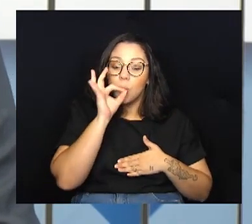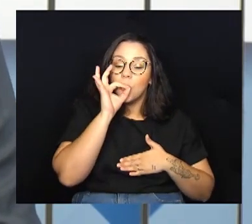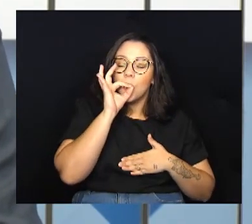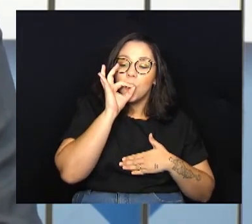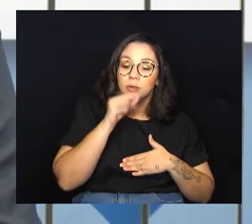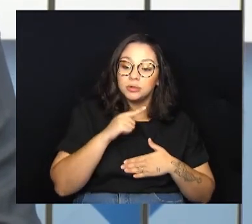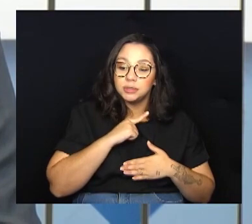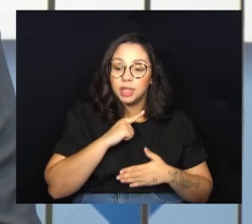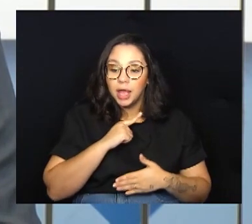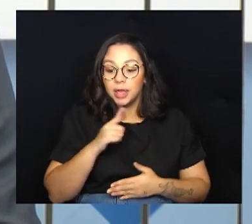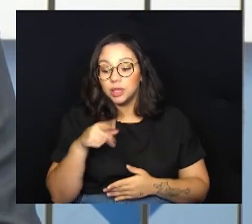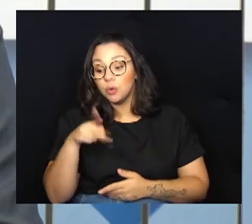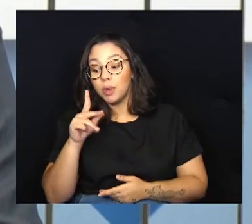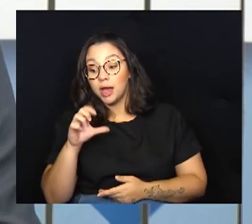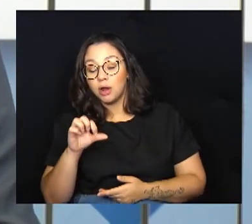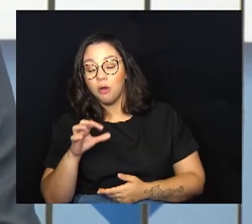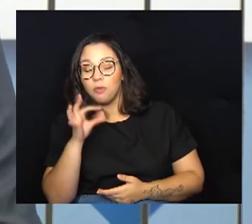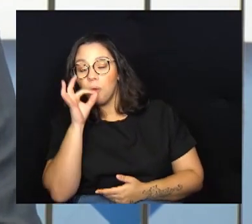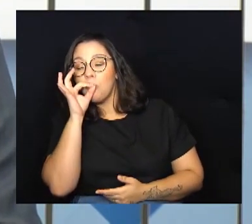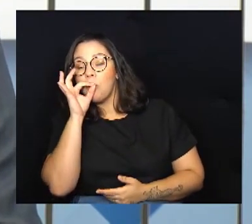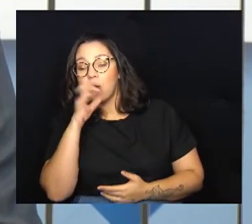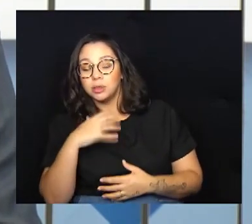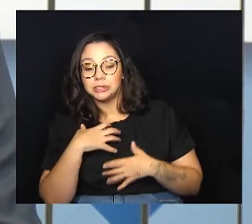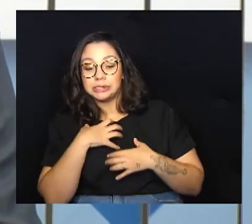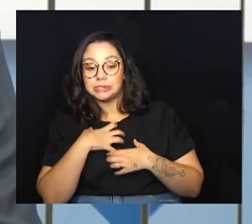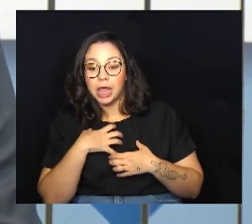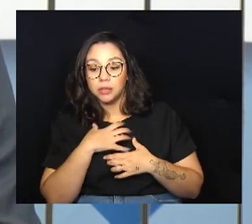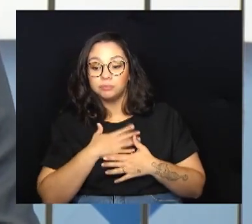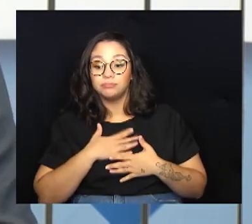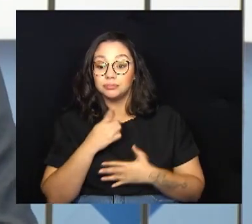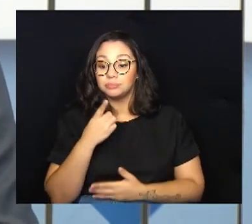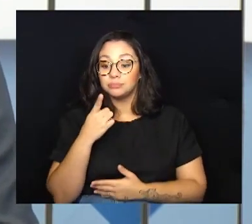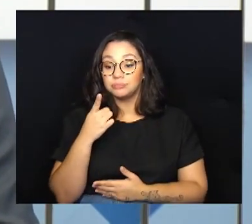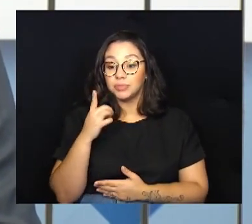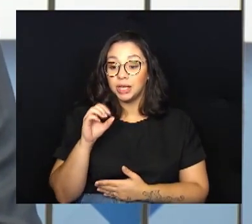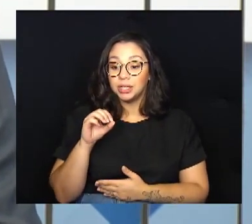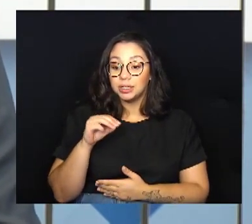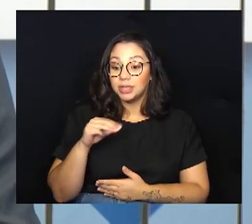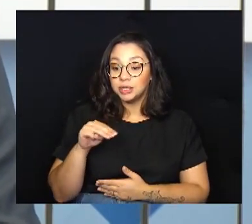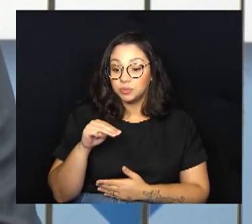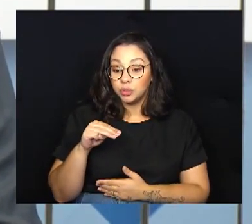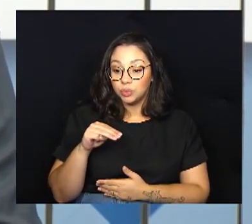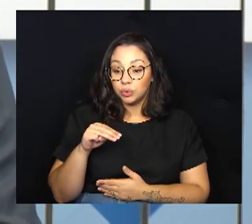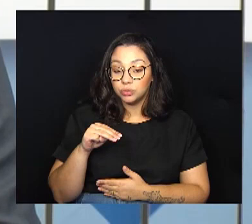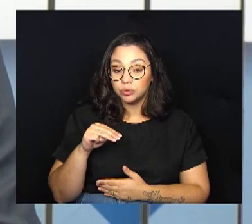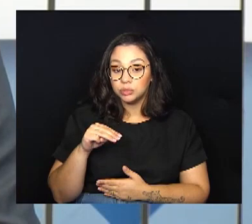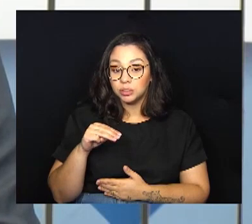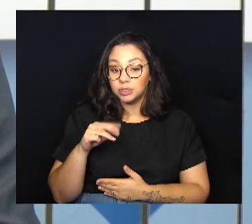público infanto-juvenil. Pode ser fumada, ela pode ser tomada por doces, né, por papéis que